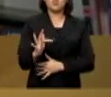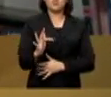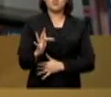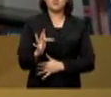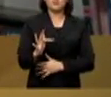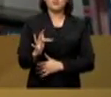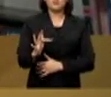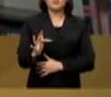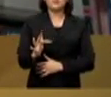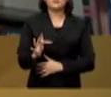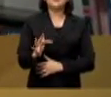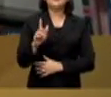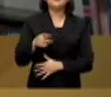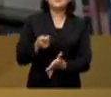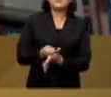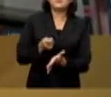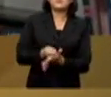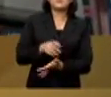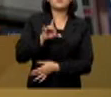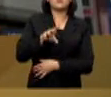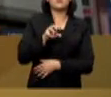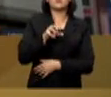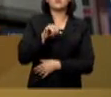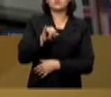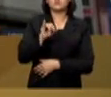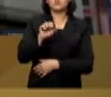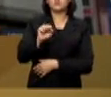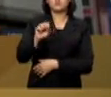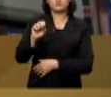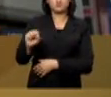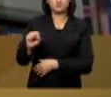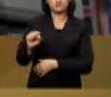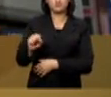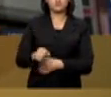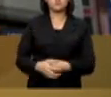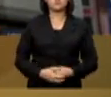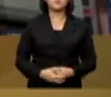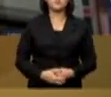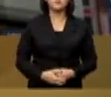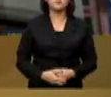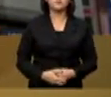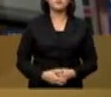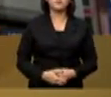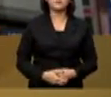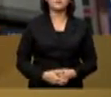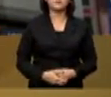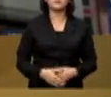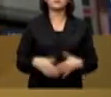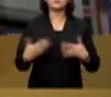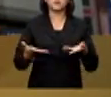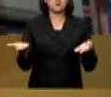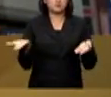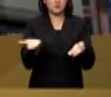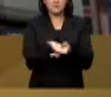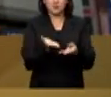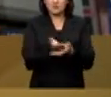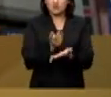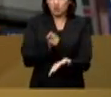apenas do ISS. Efeito prático: extinção das ações de